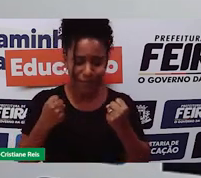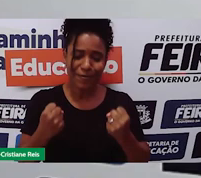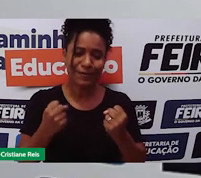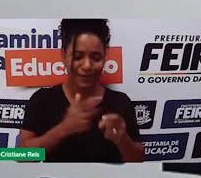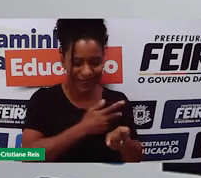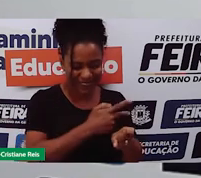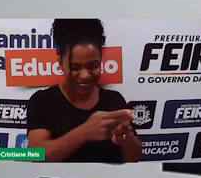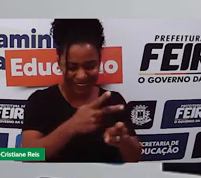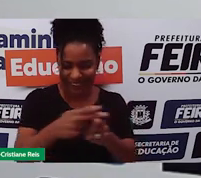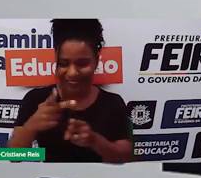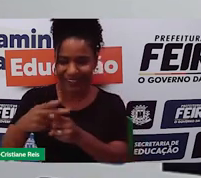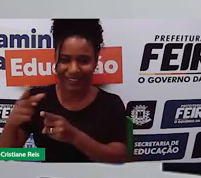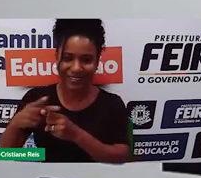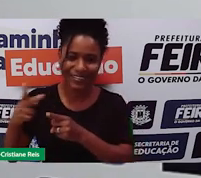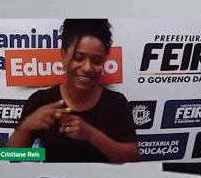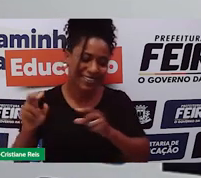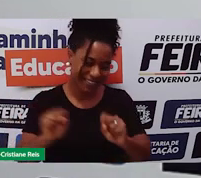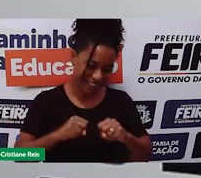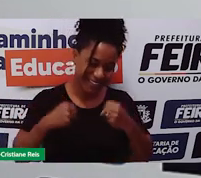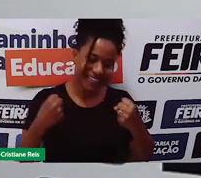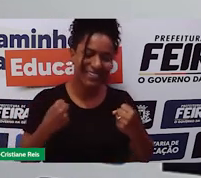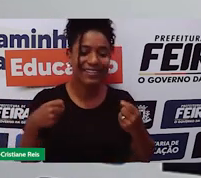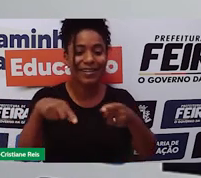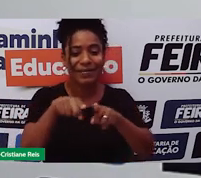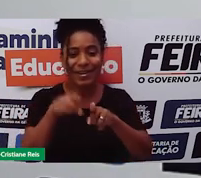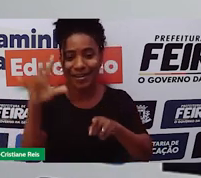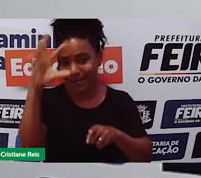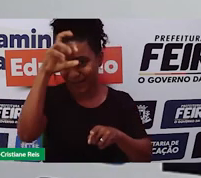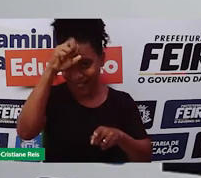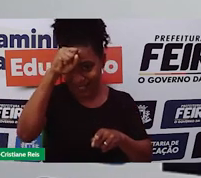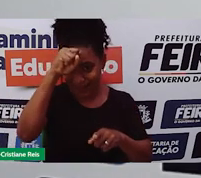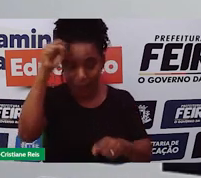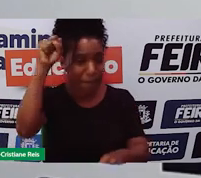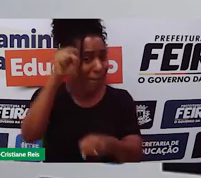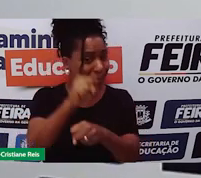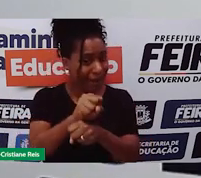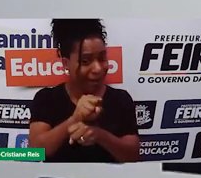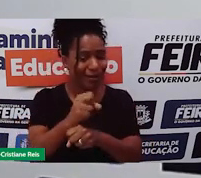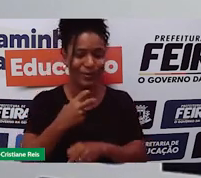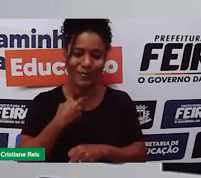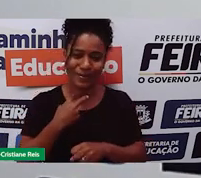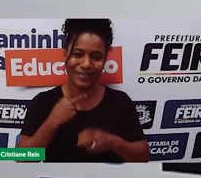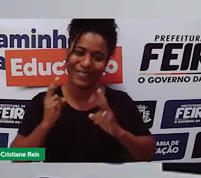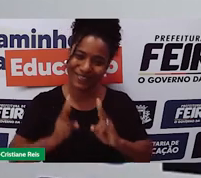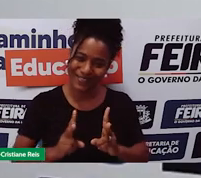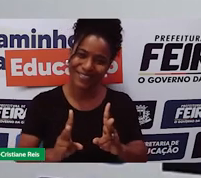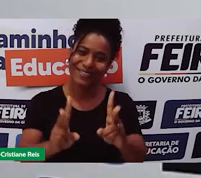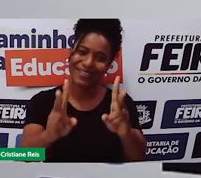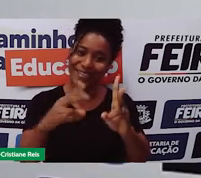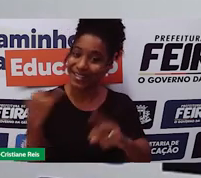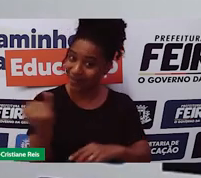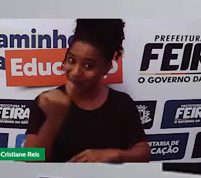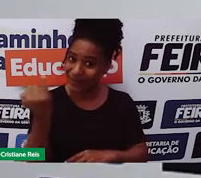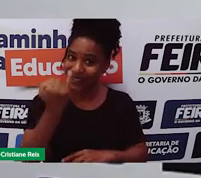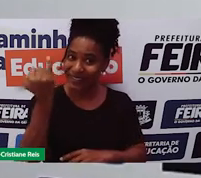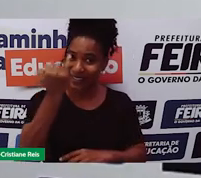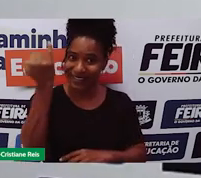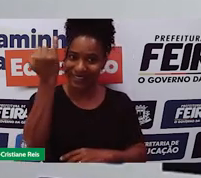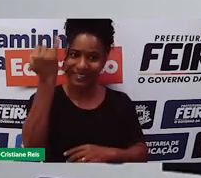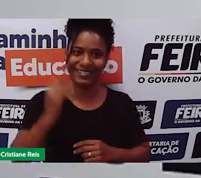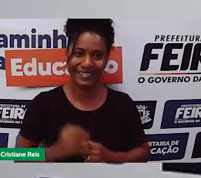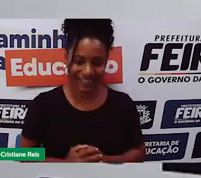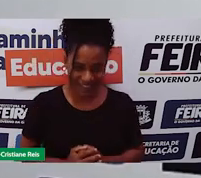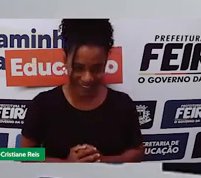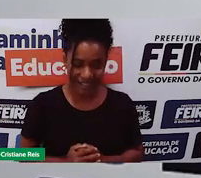essas dificuldades e aprendendo, né? Que a gente não pode parar de estudar. Mas vamos lá saber sobre o que a gente vai